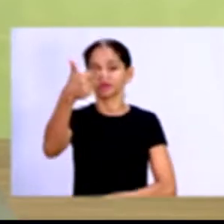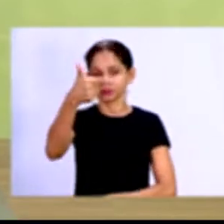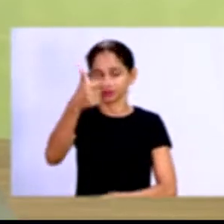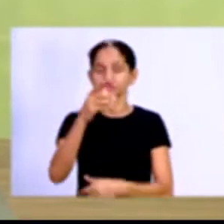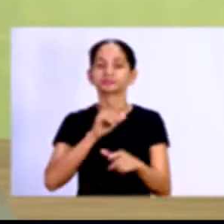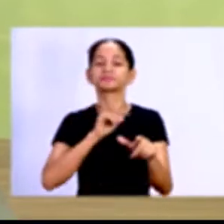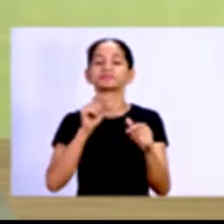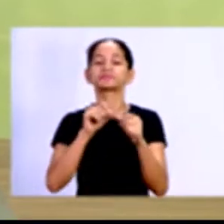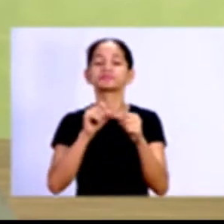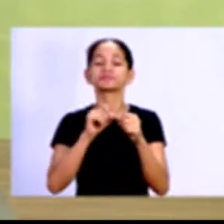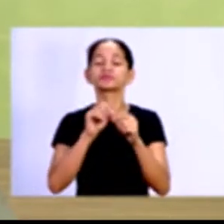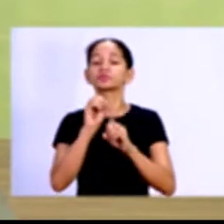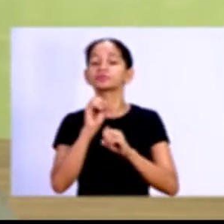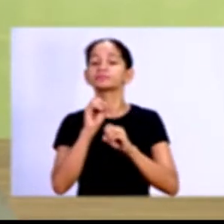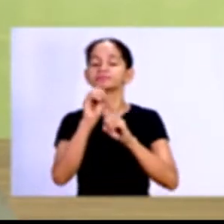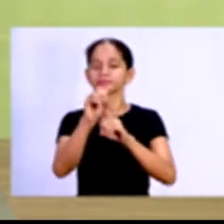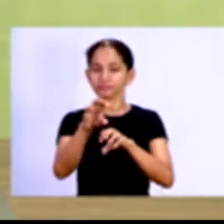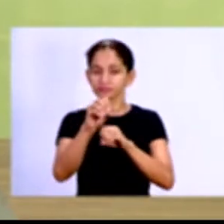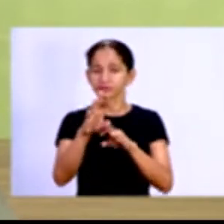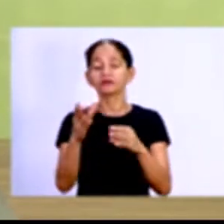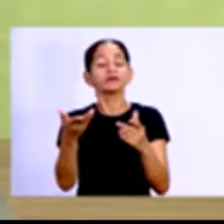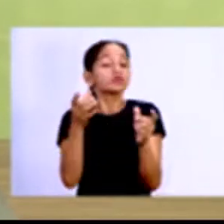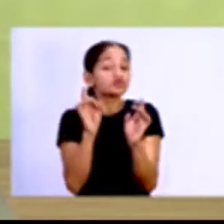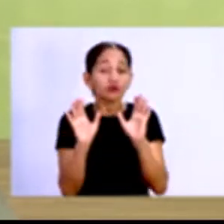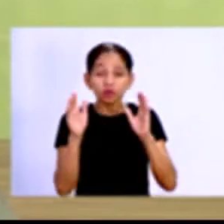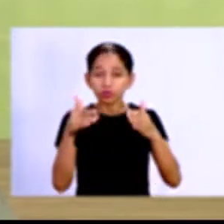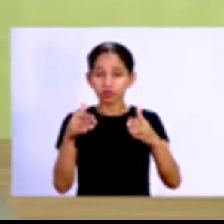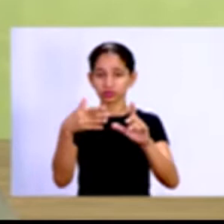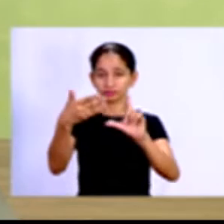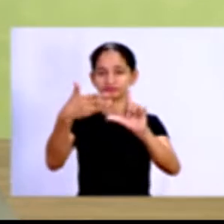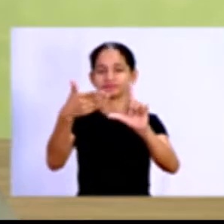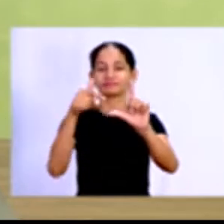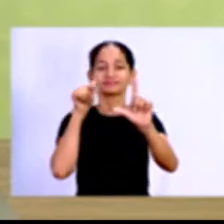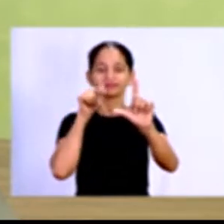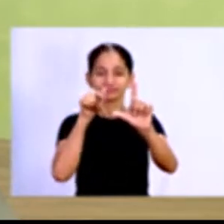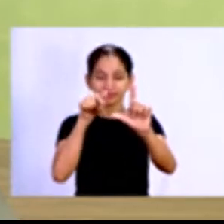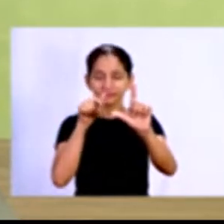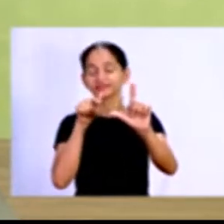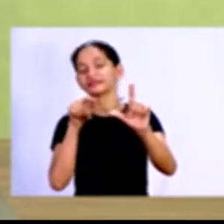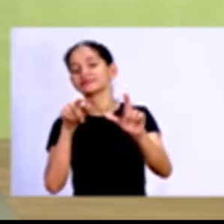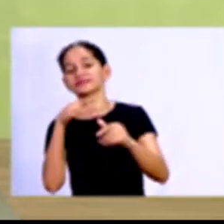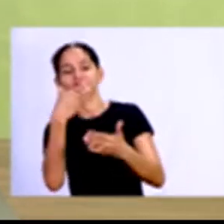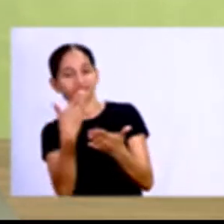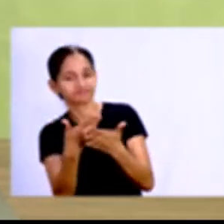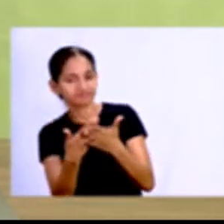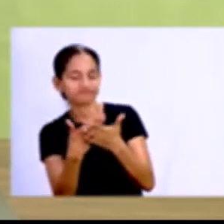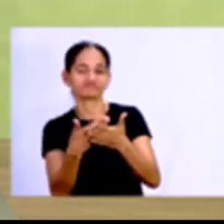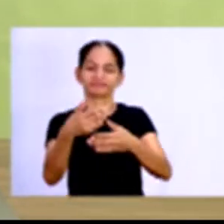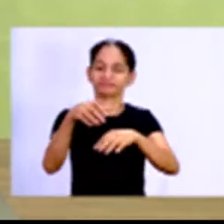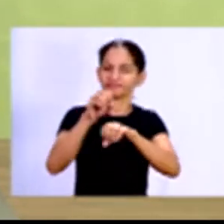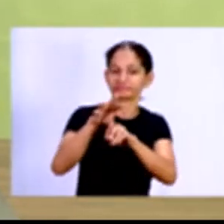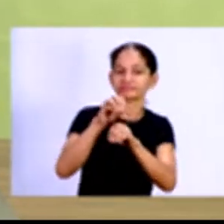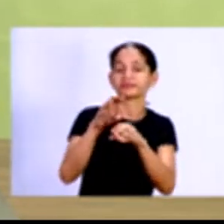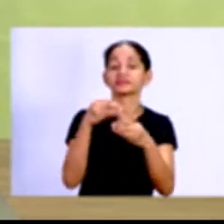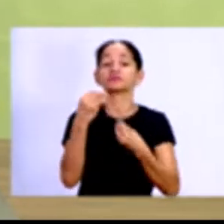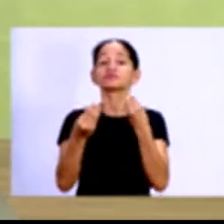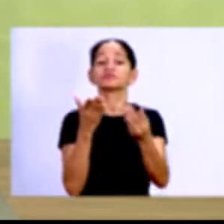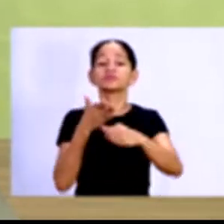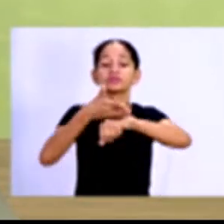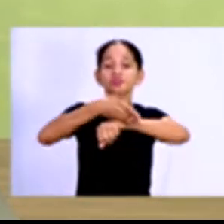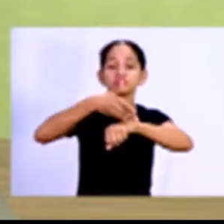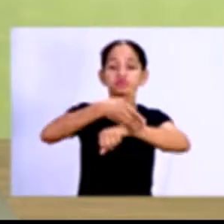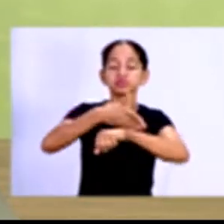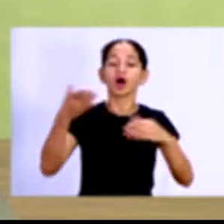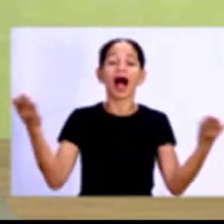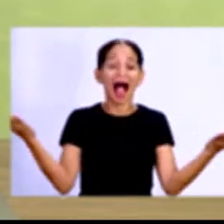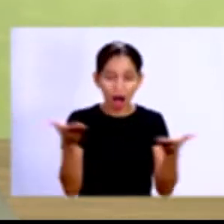pouquinho do ambiente virtual em si, né? Então, muitos alunos ainda não tinham acesso na semana